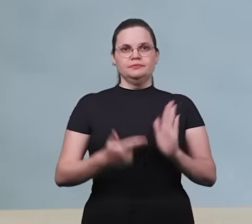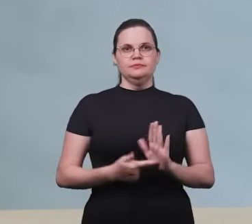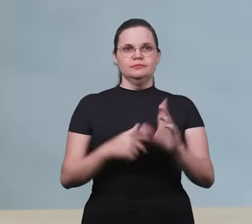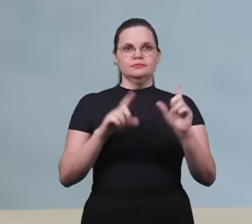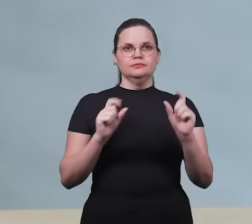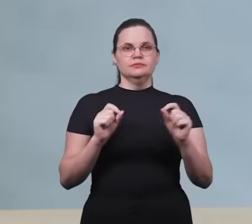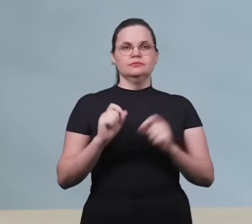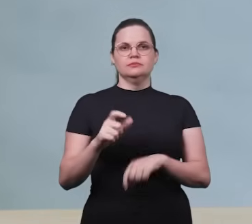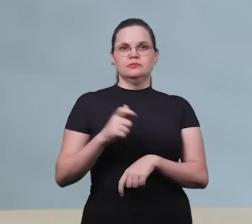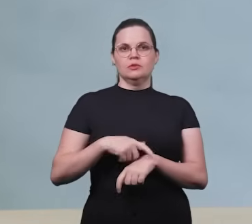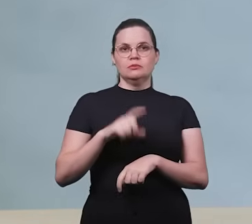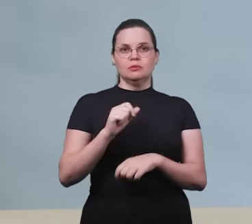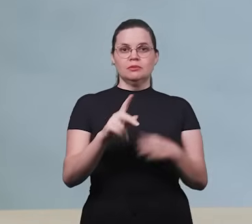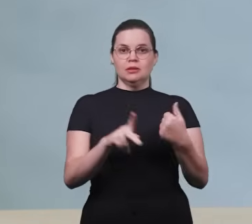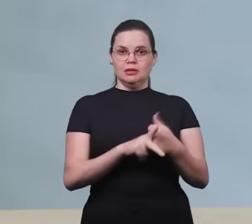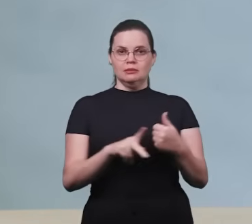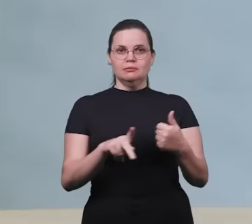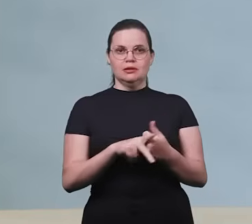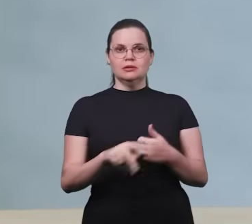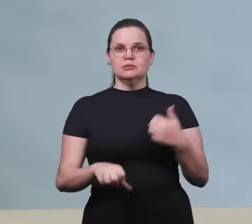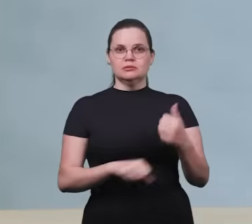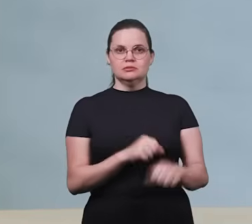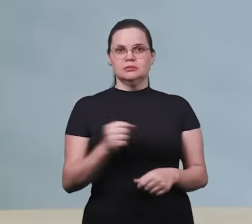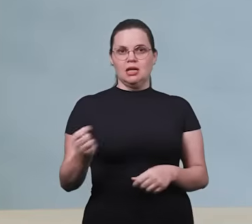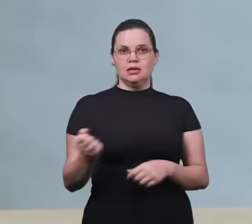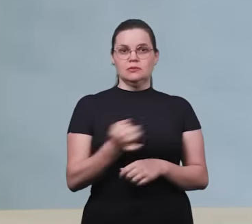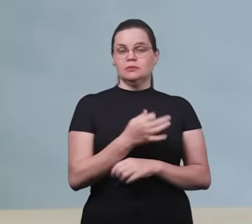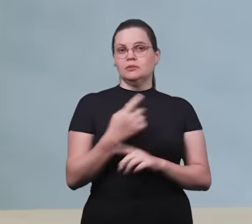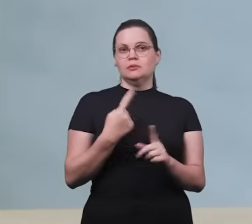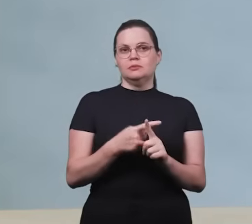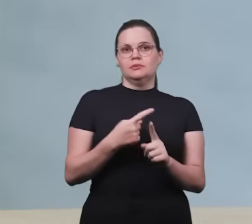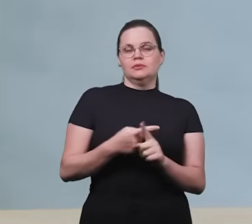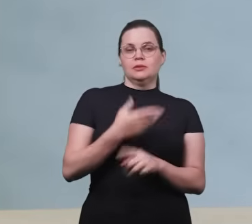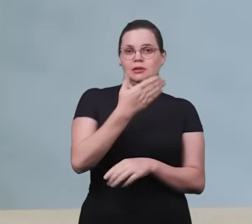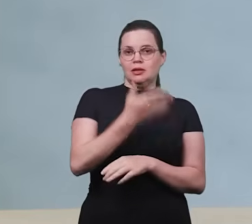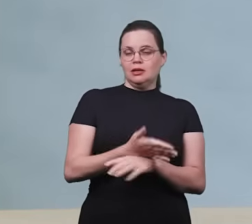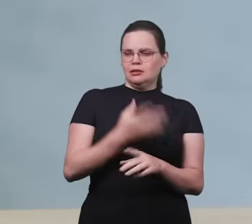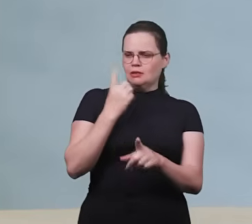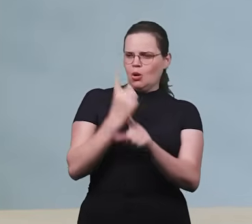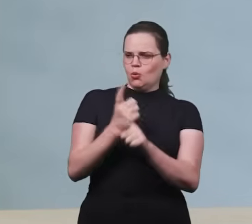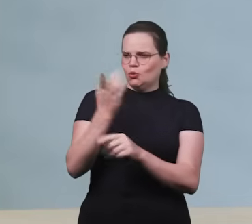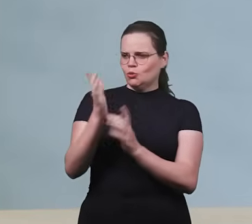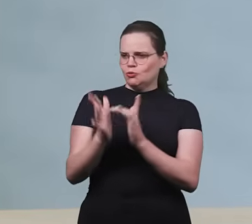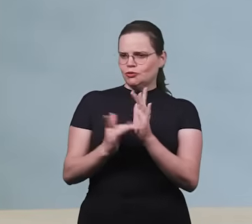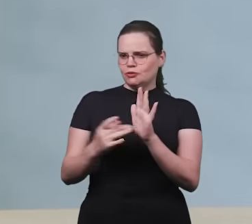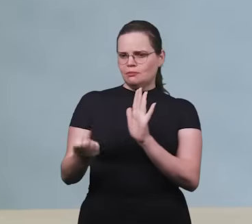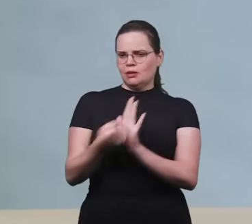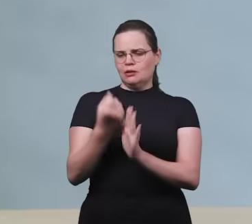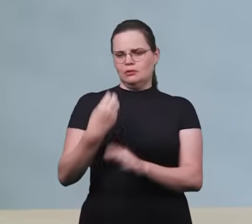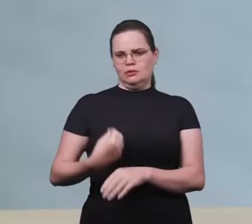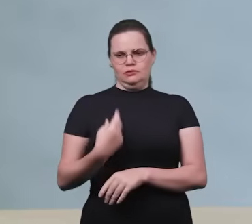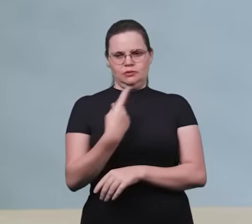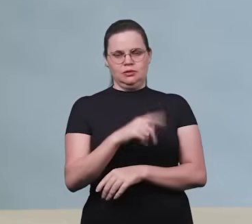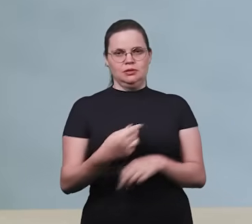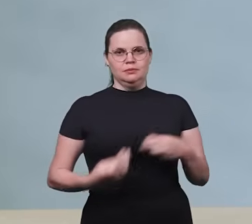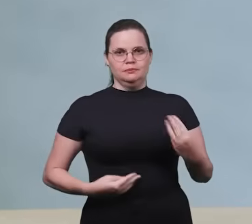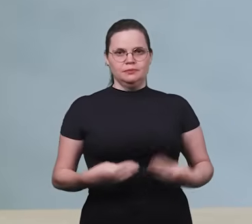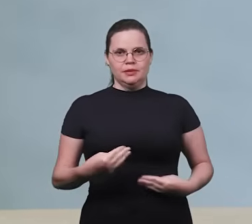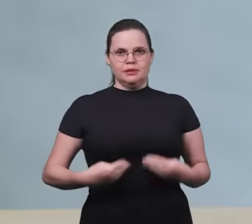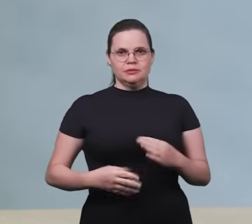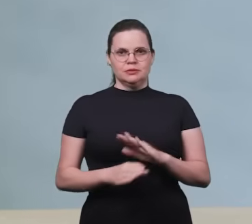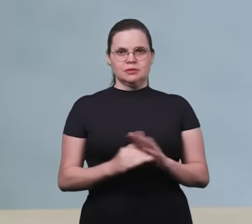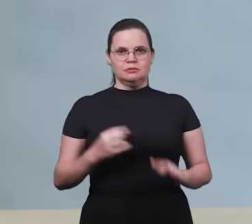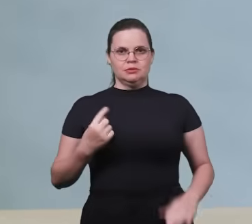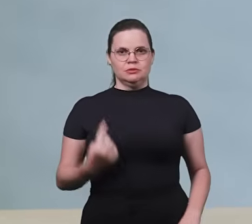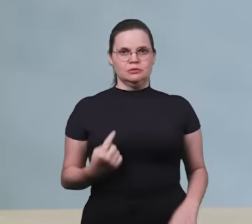exatamente o momento ao qual Pedro mudou, a qual Pedro teve um encontro que marcou a sua vida. Porque nós vamos observar em Marcos